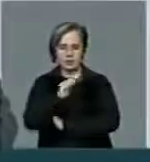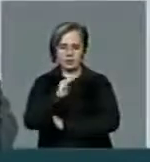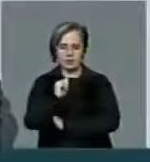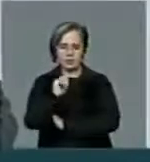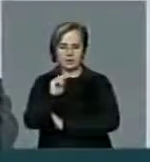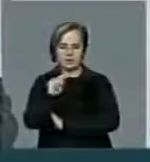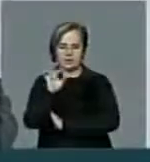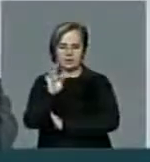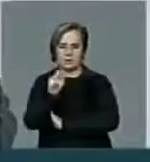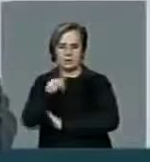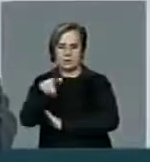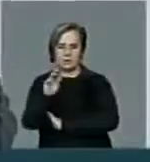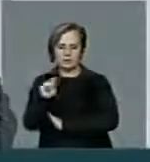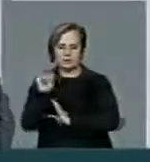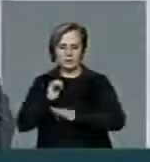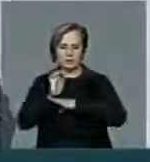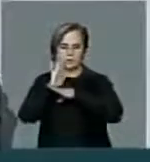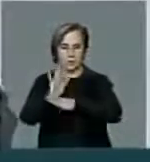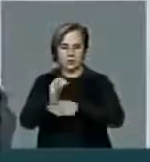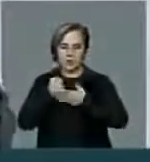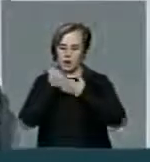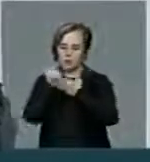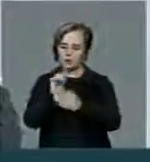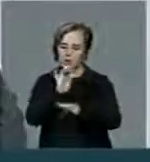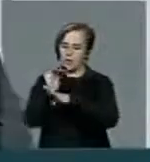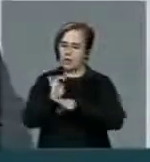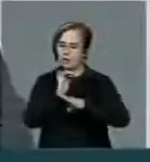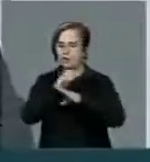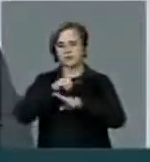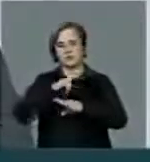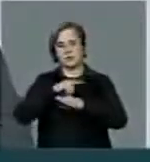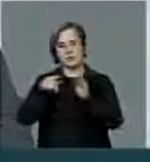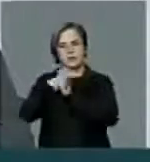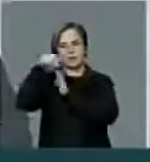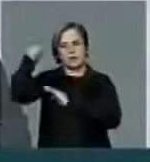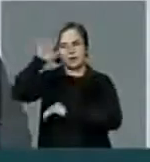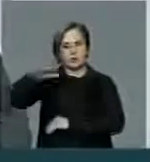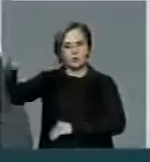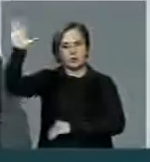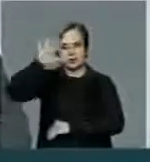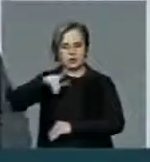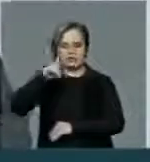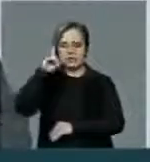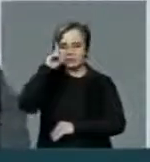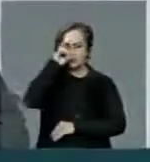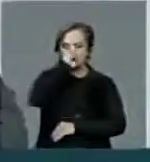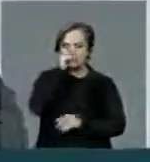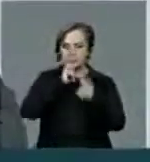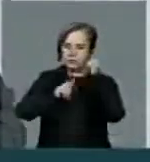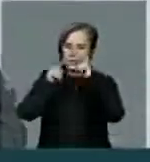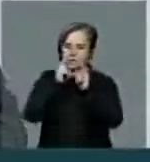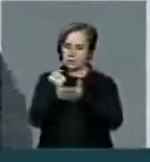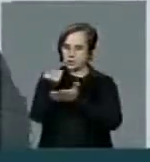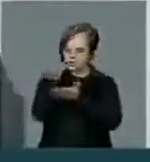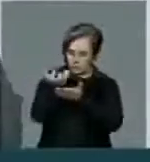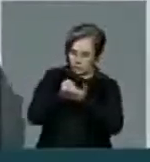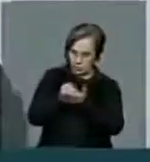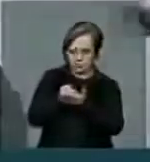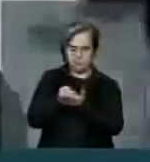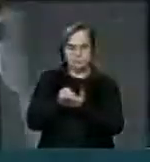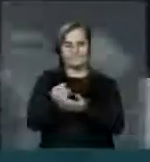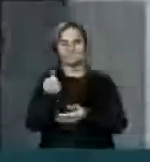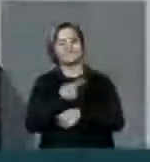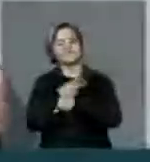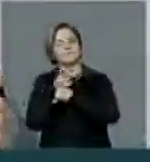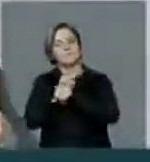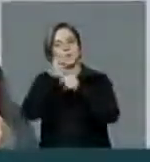para apoiar os estados que têm, principalmente estados do Nordeste, que têm dificuldades em captação de recursos. Então nós